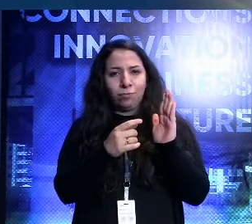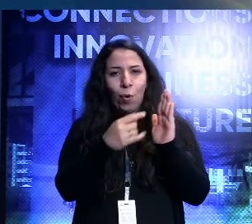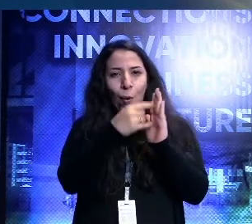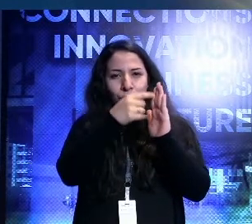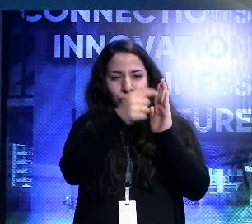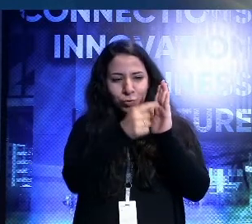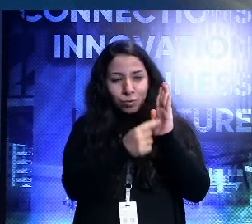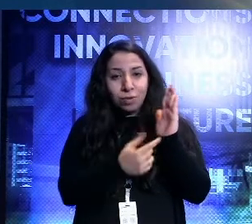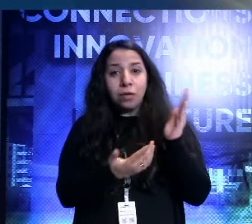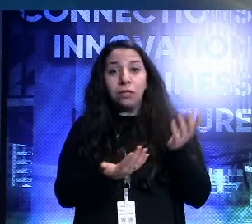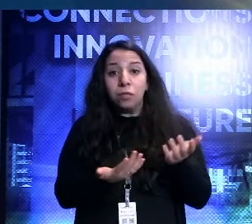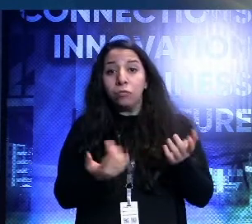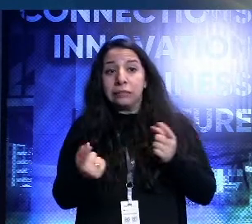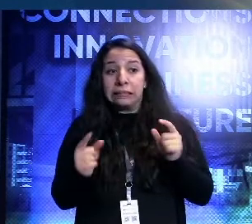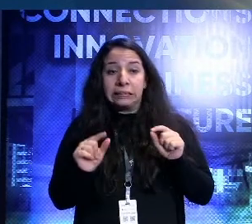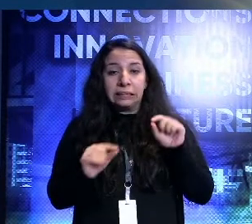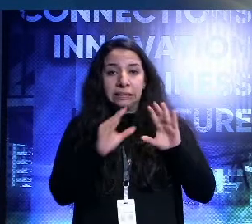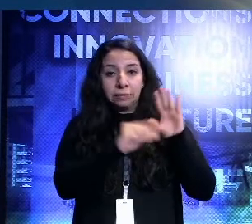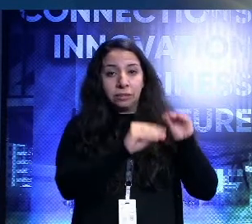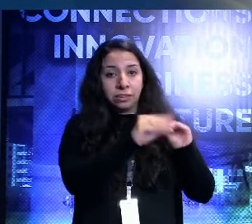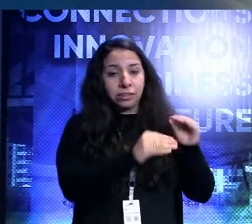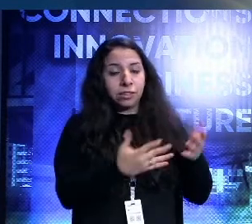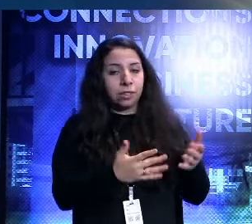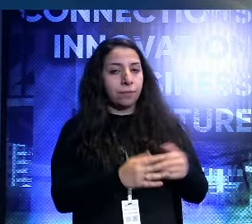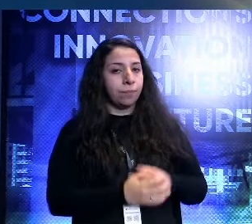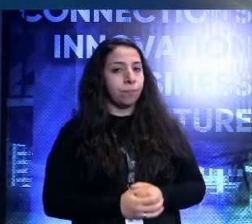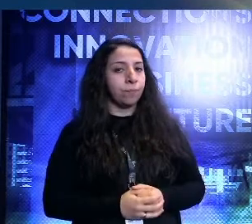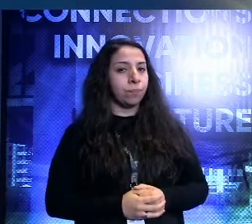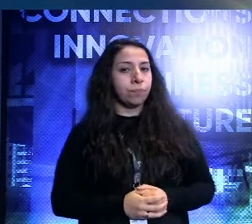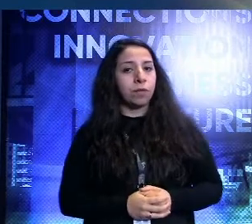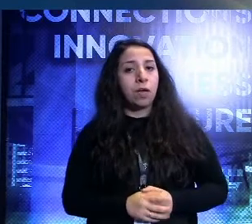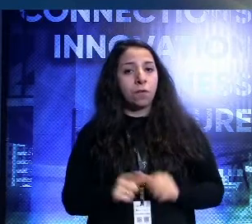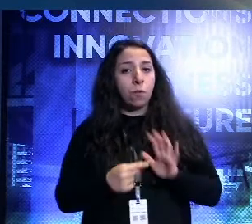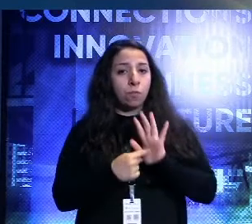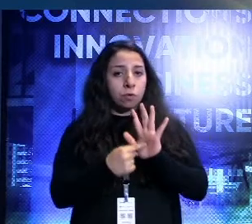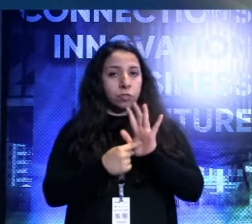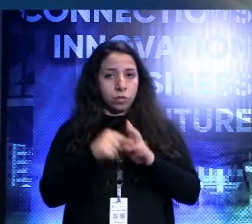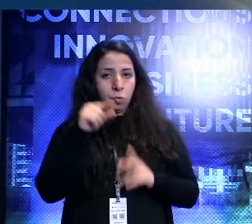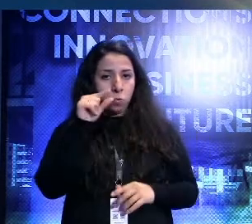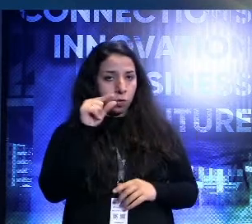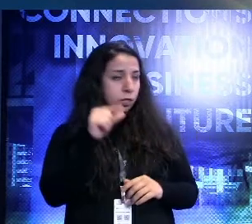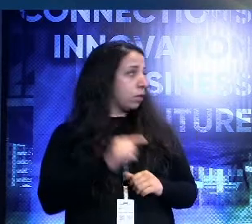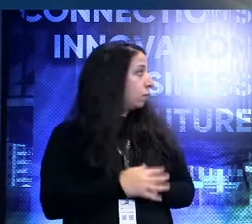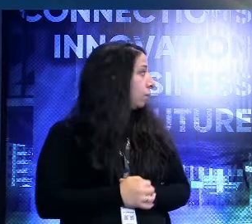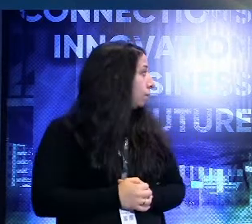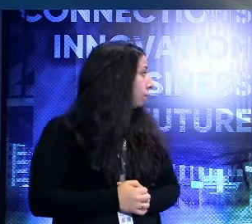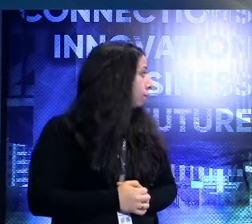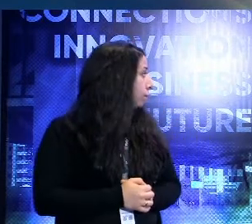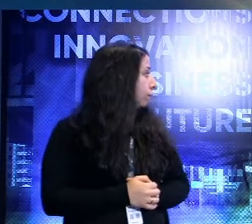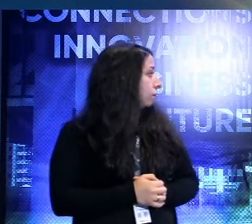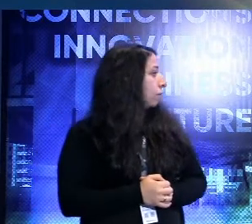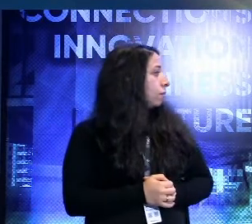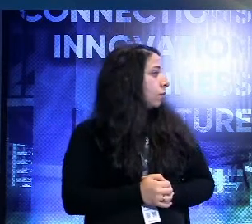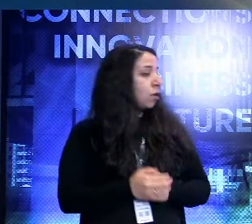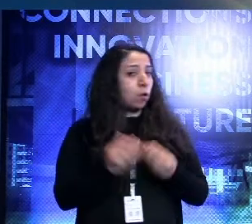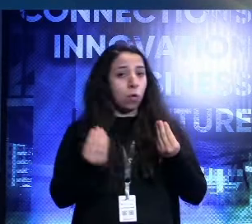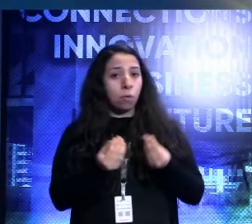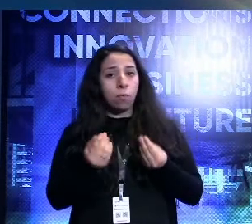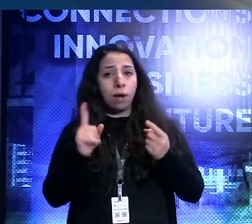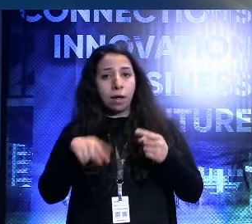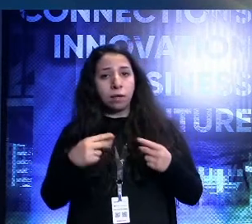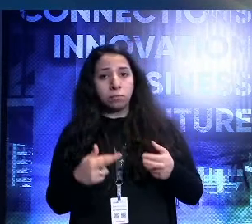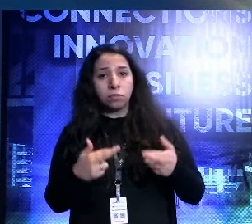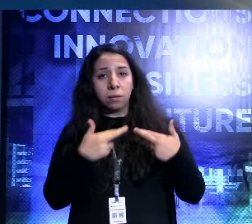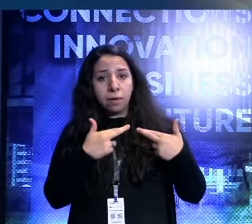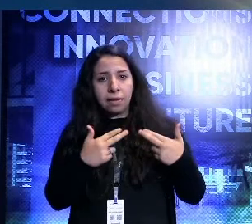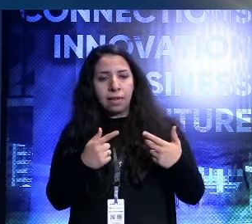Vamos lá. E aí, mostrando aqui um pouquinho sobre a questão de responsabilidade, né, única,